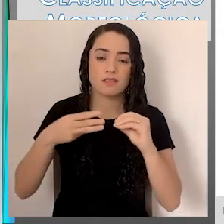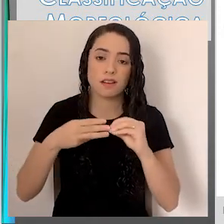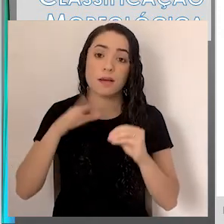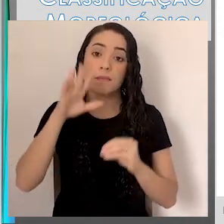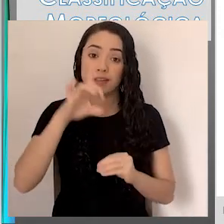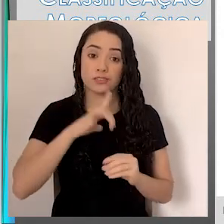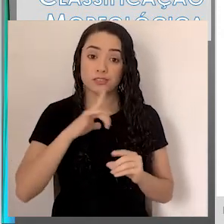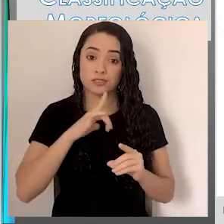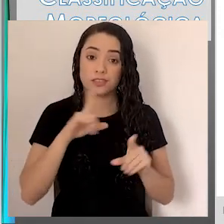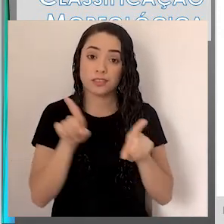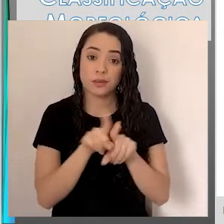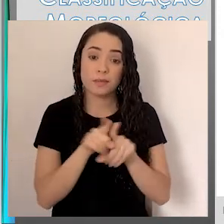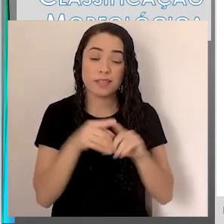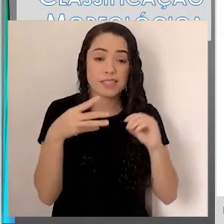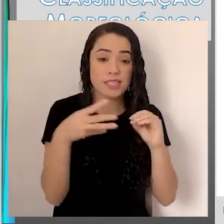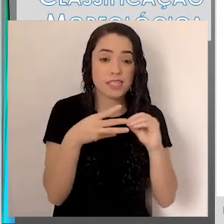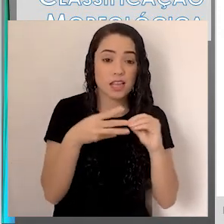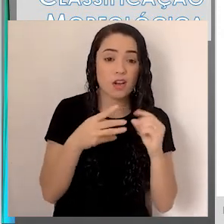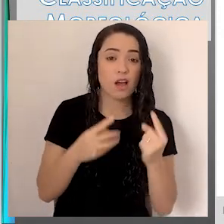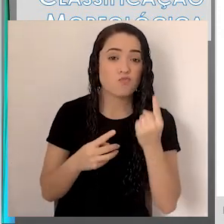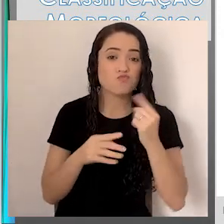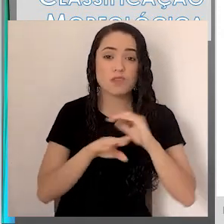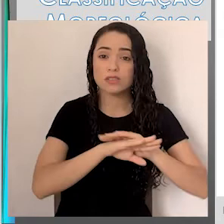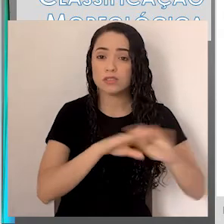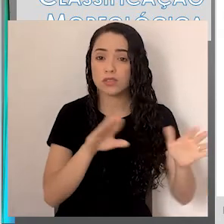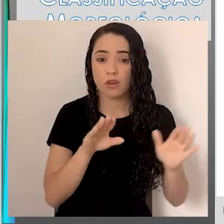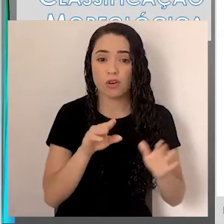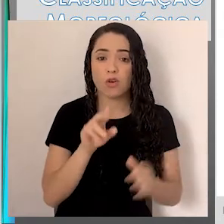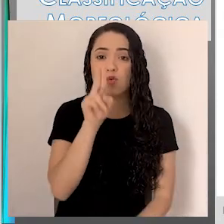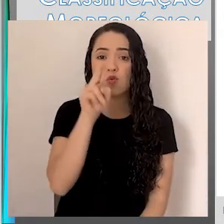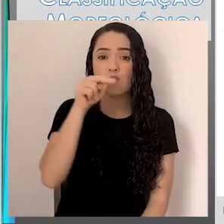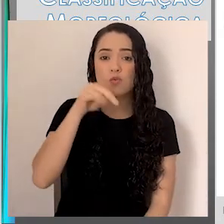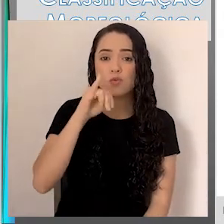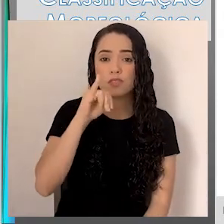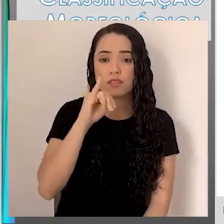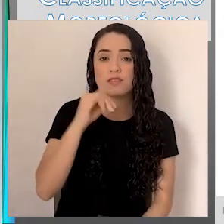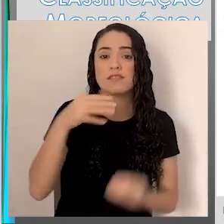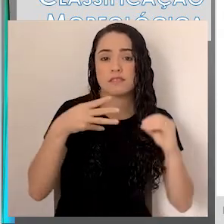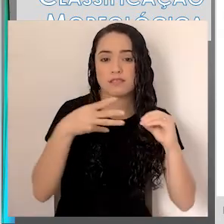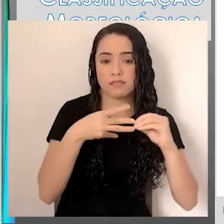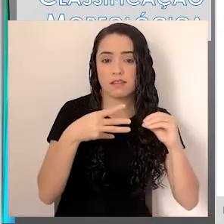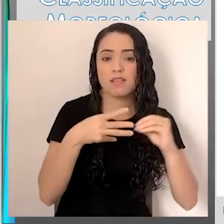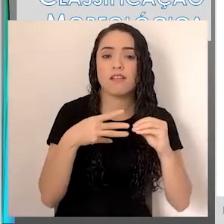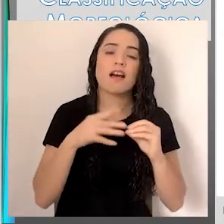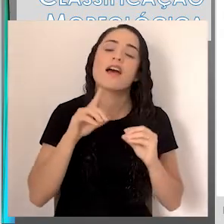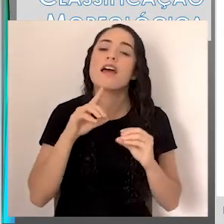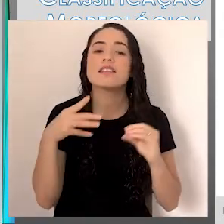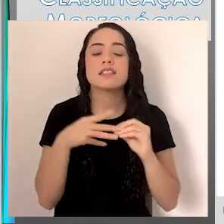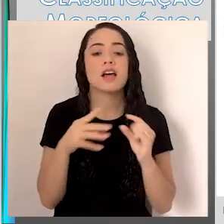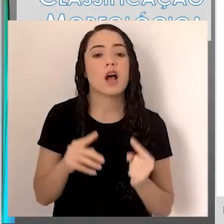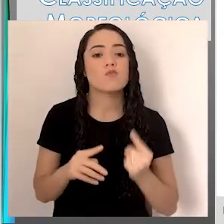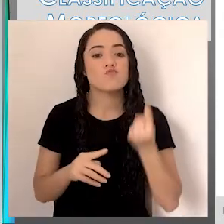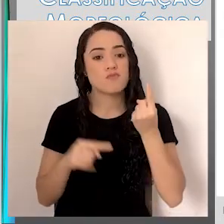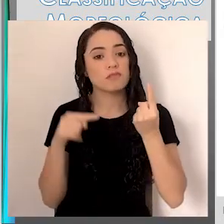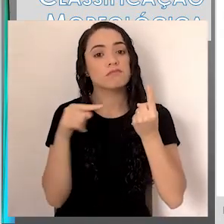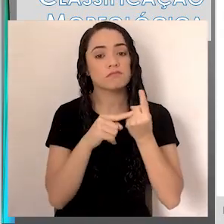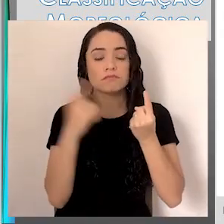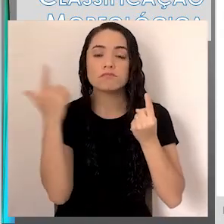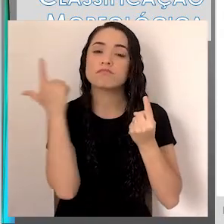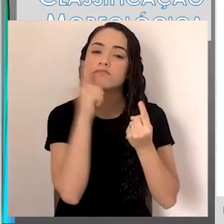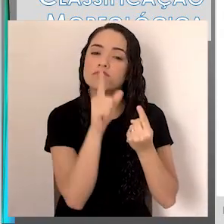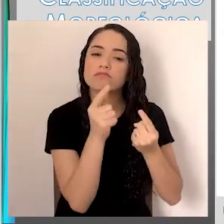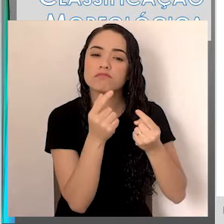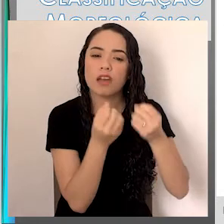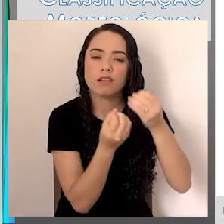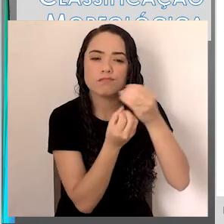dada para as glândulas unicelulares, ou seja, que são formadas por uma única célula que tem especialização